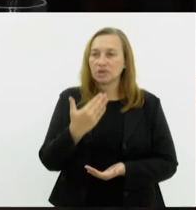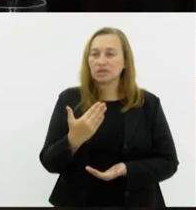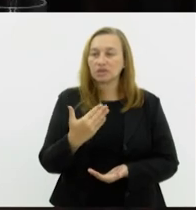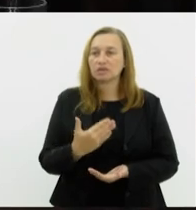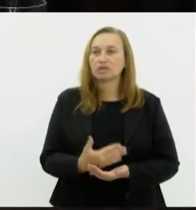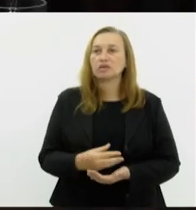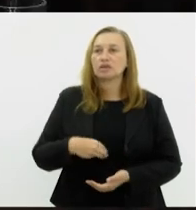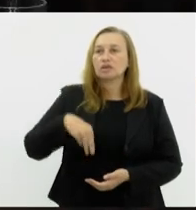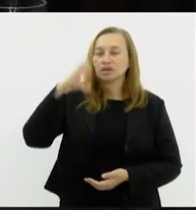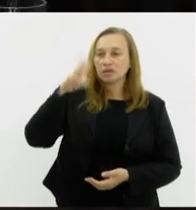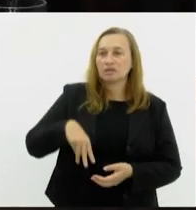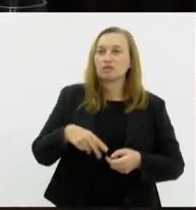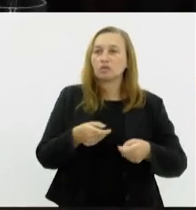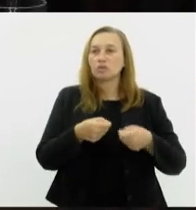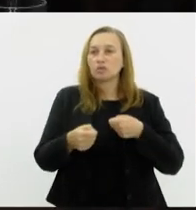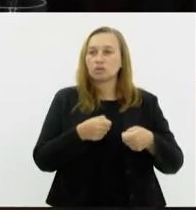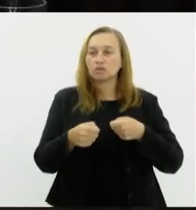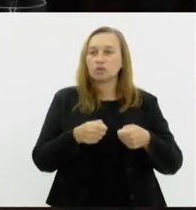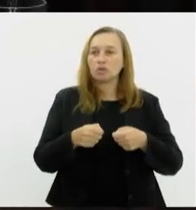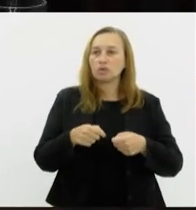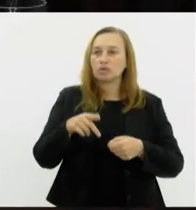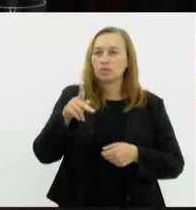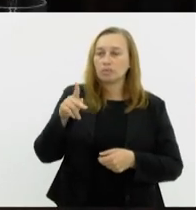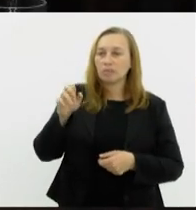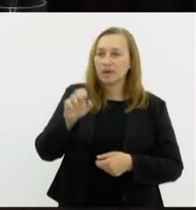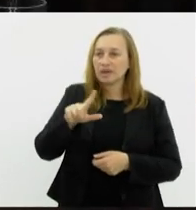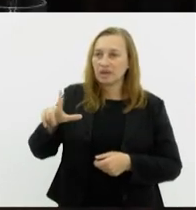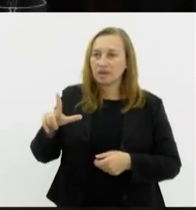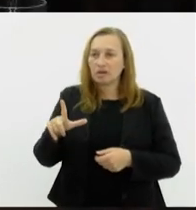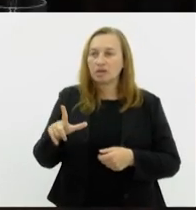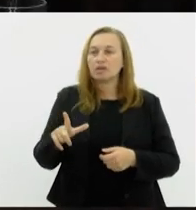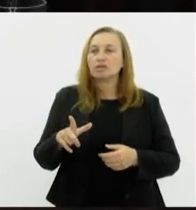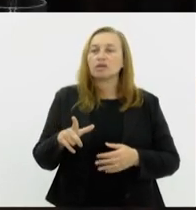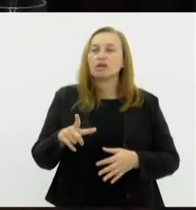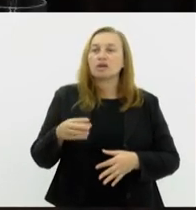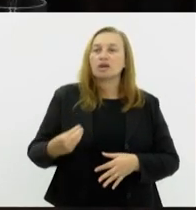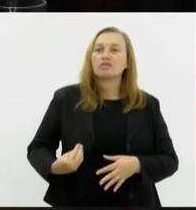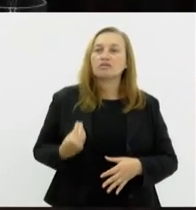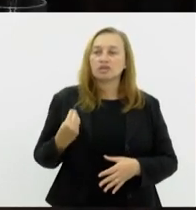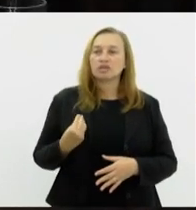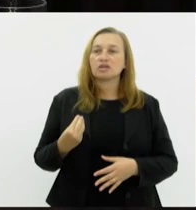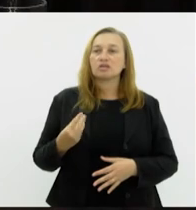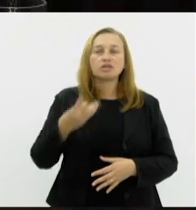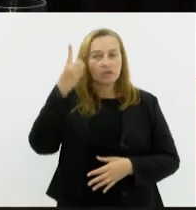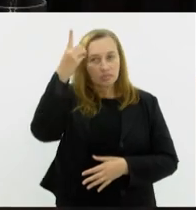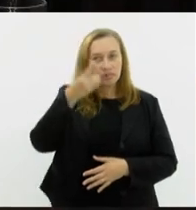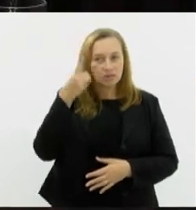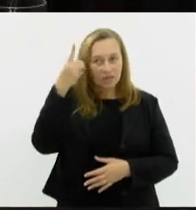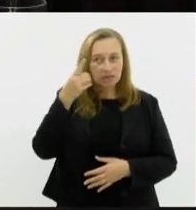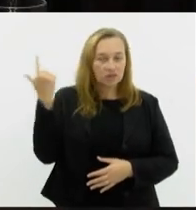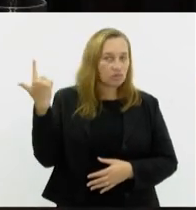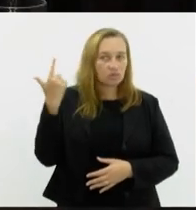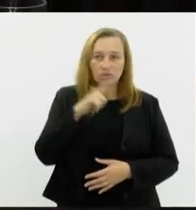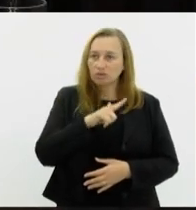a quem faz o controle do painel para registrar a presença do deputado André Correia, que não está conseguindo dar a